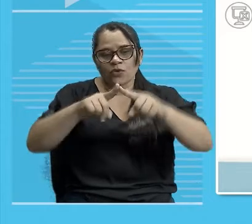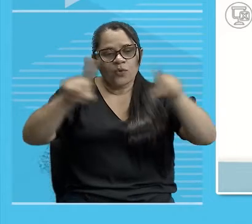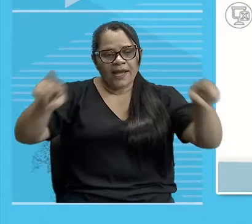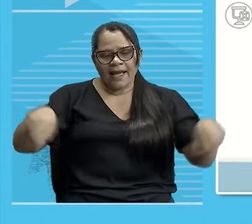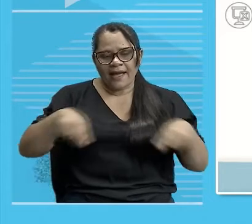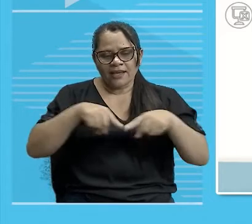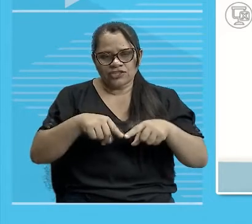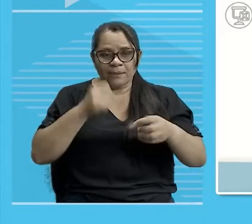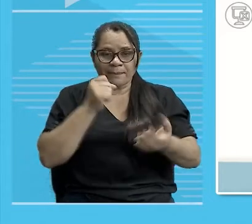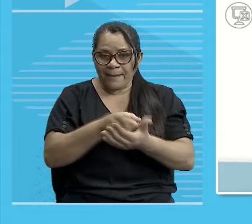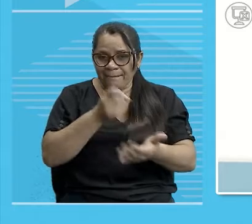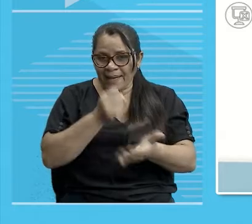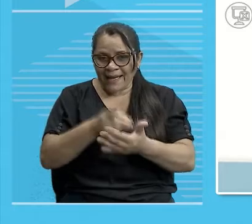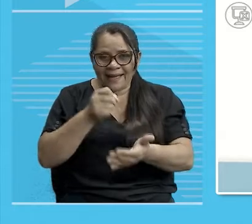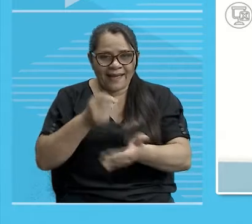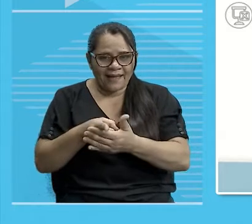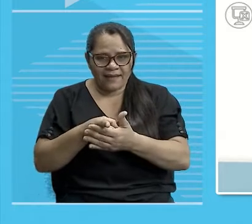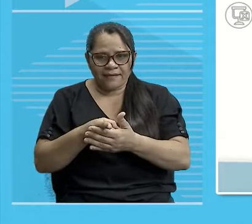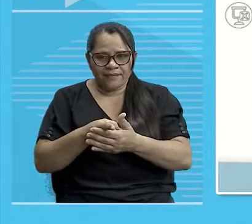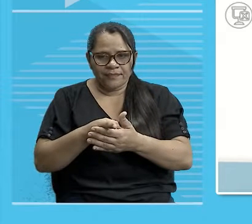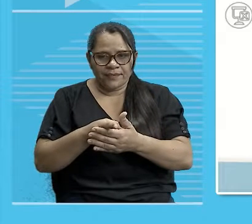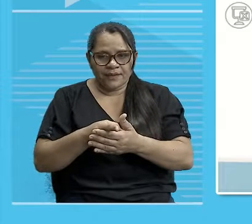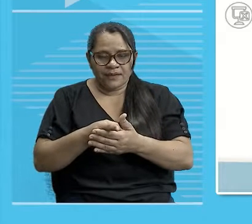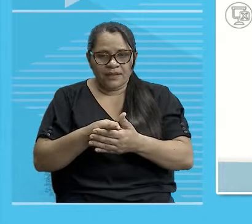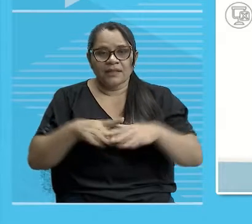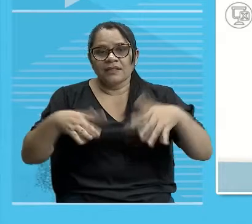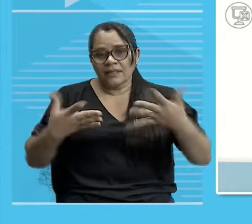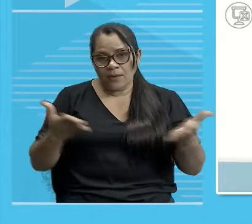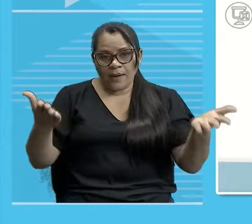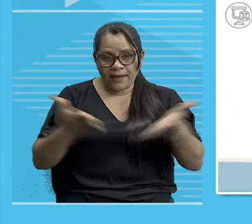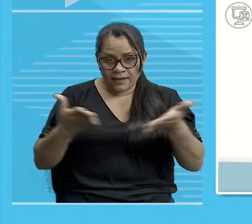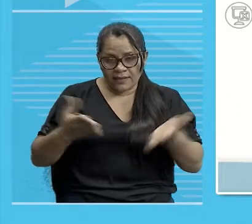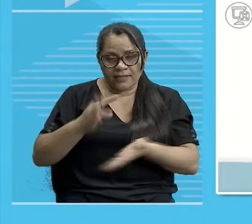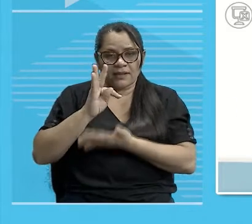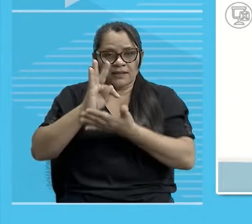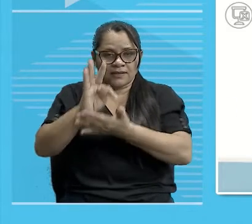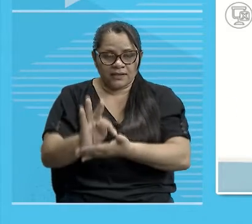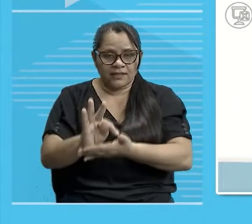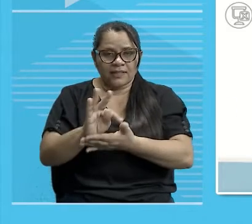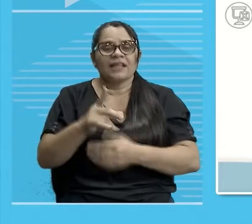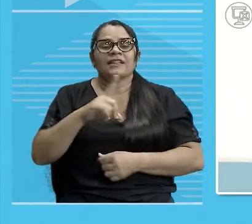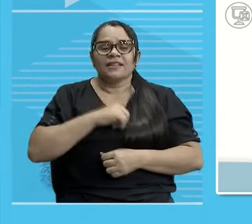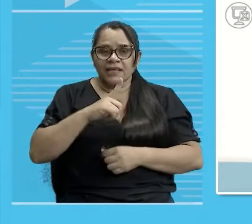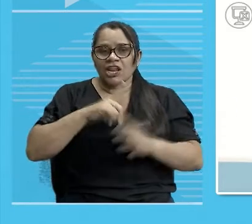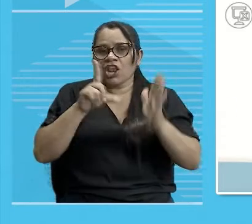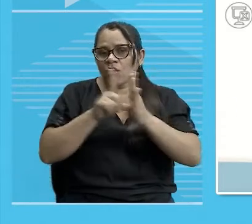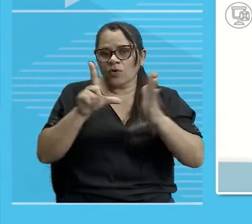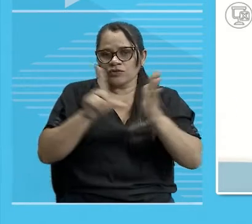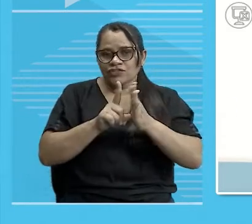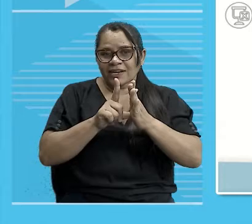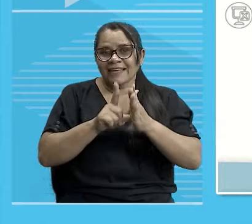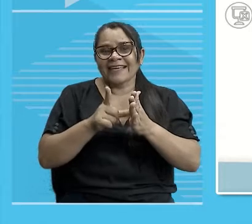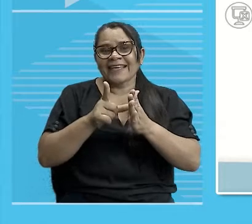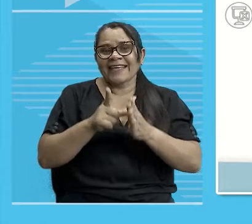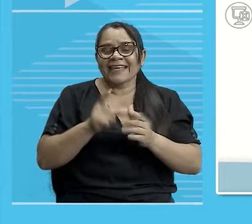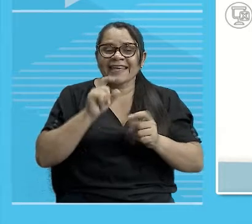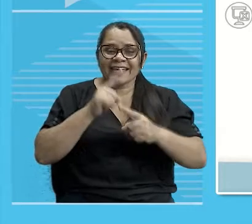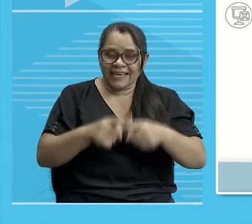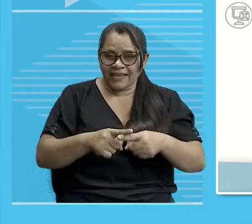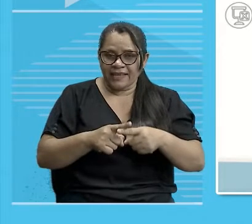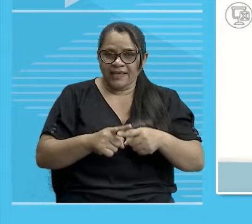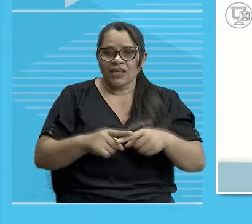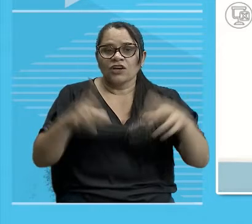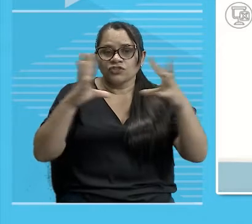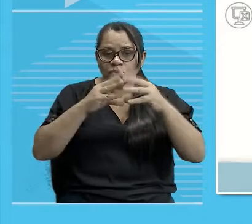já temos loja que quase aboliram os caixas mundo bancário